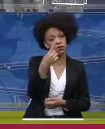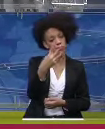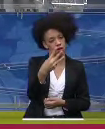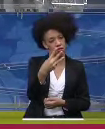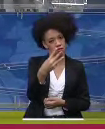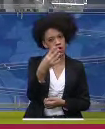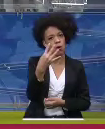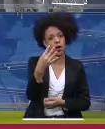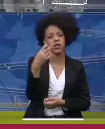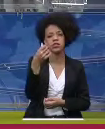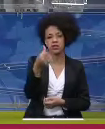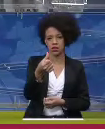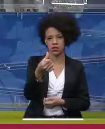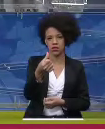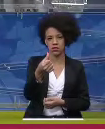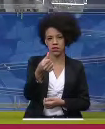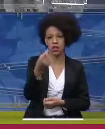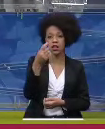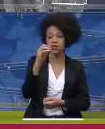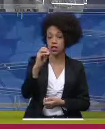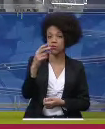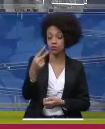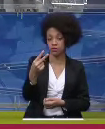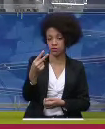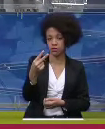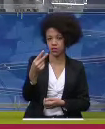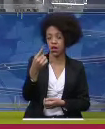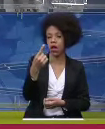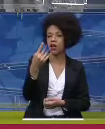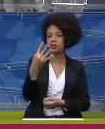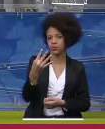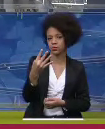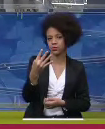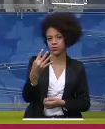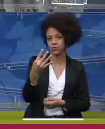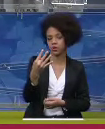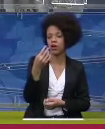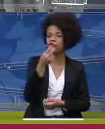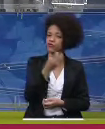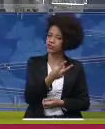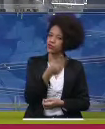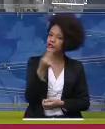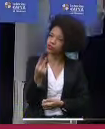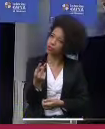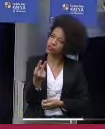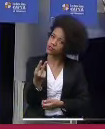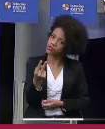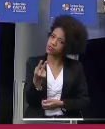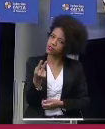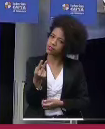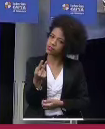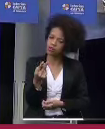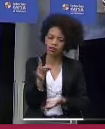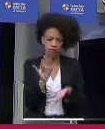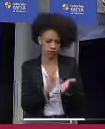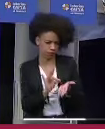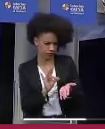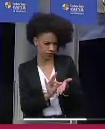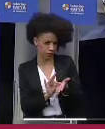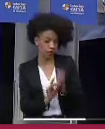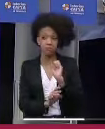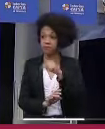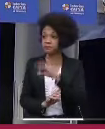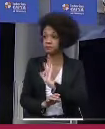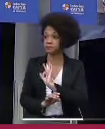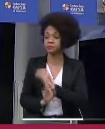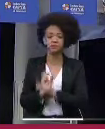50, 13, 46, 02, 14 e 22. Auditores, confirmam?